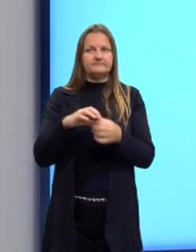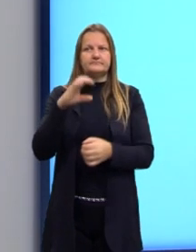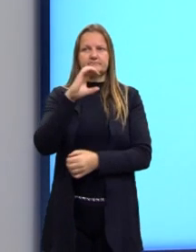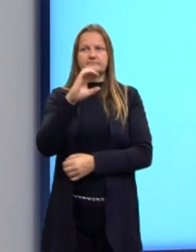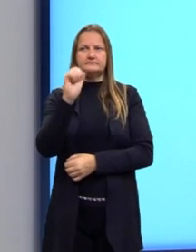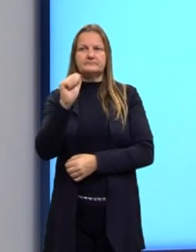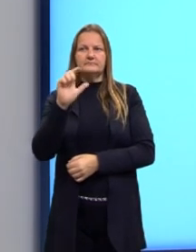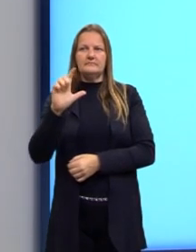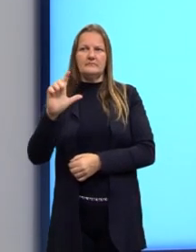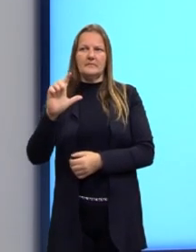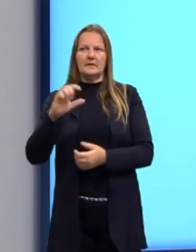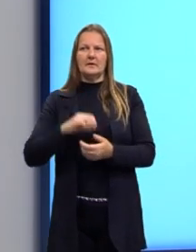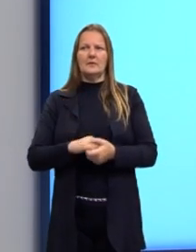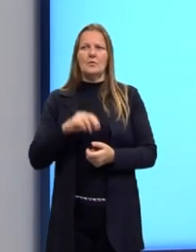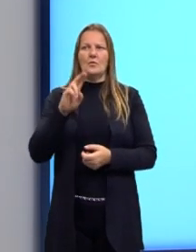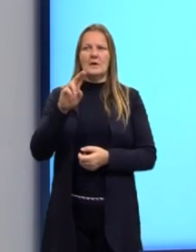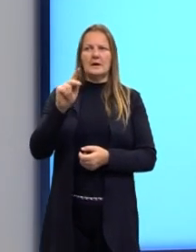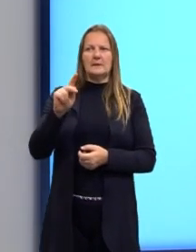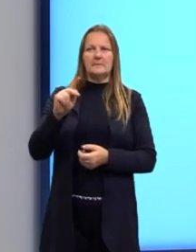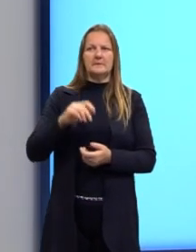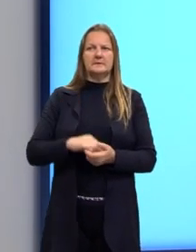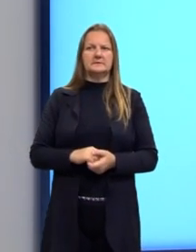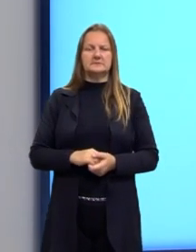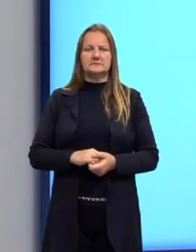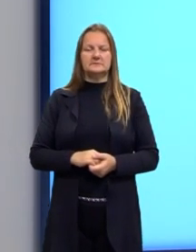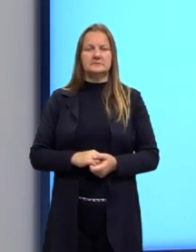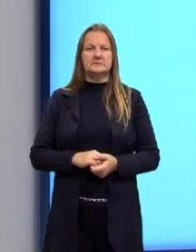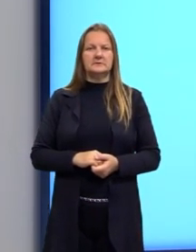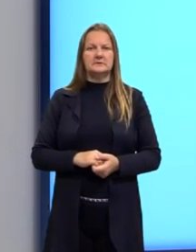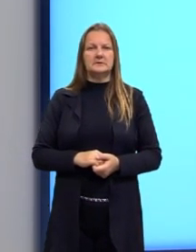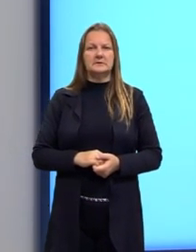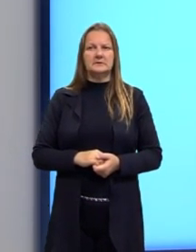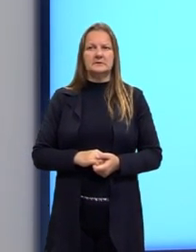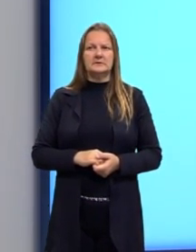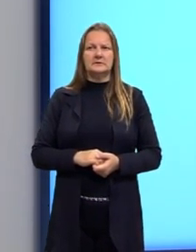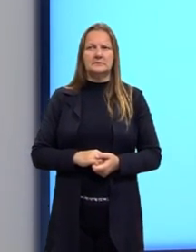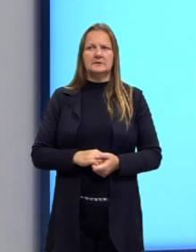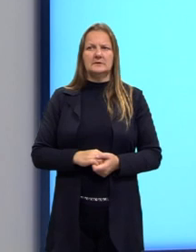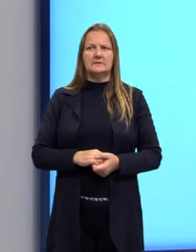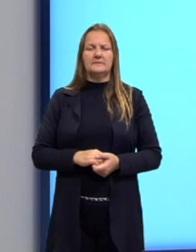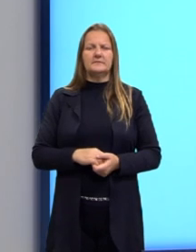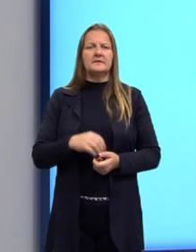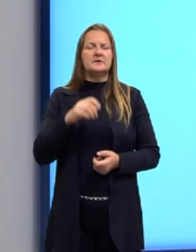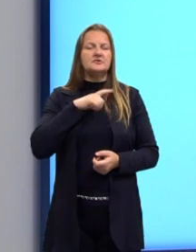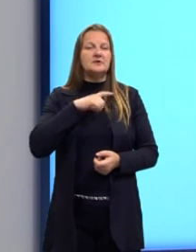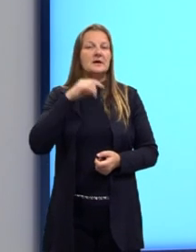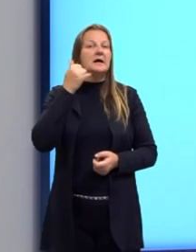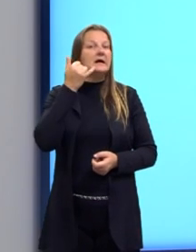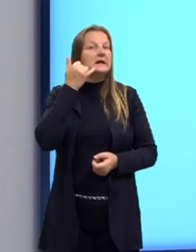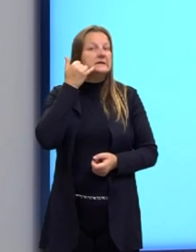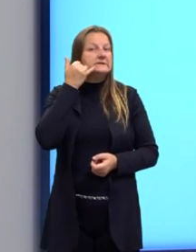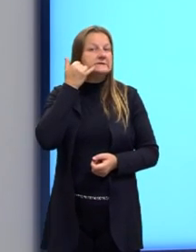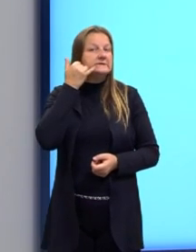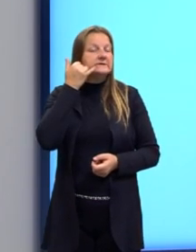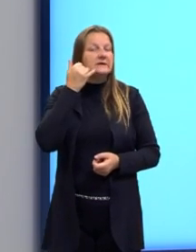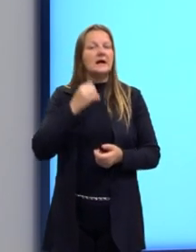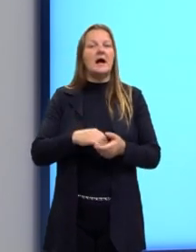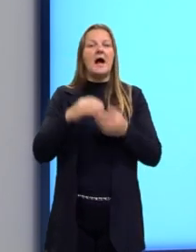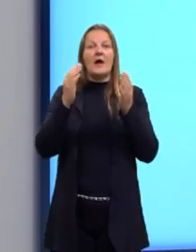que a gente viu o Cauã que era o Telefonar ou ligar né Fazer uma ligação